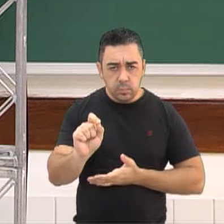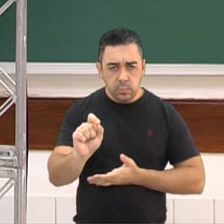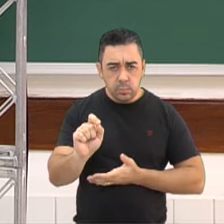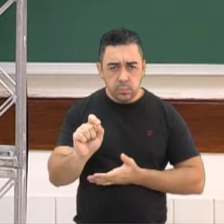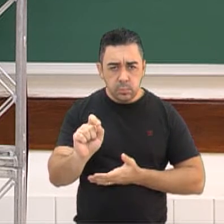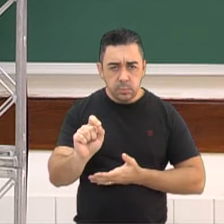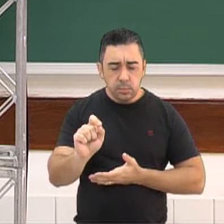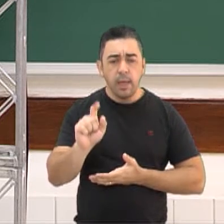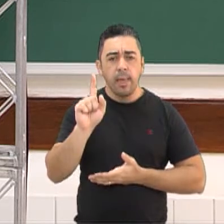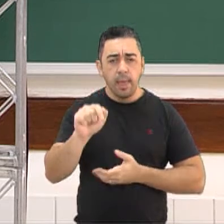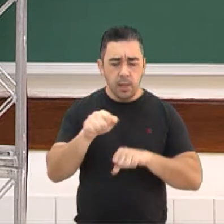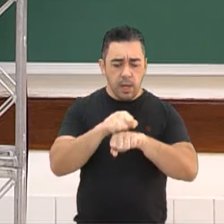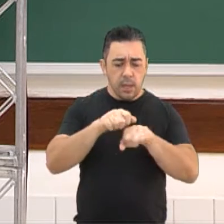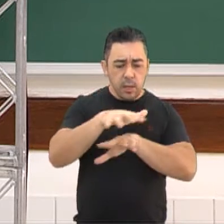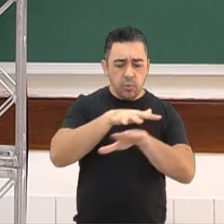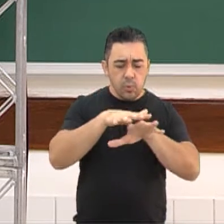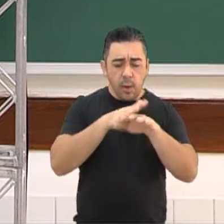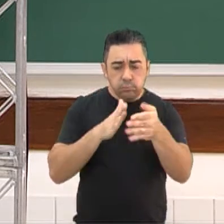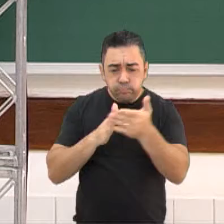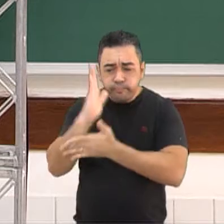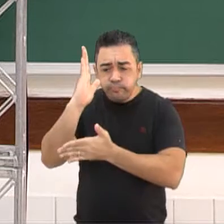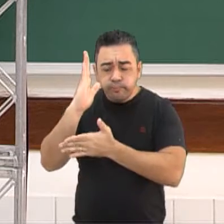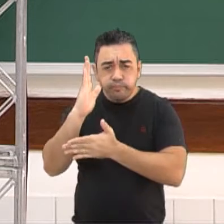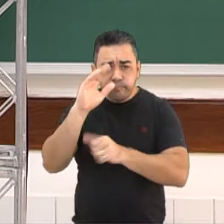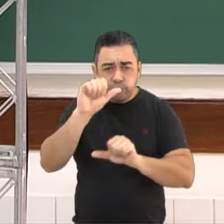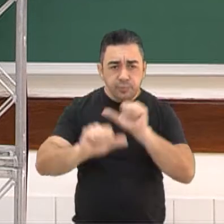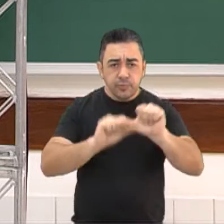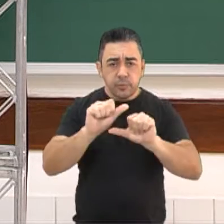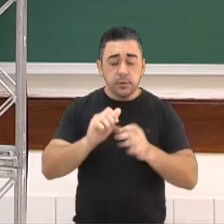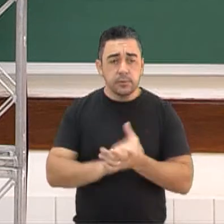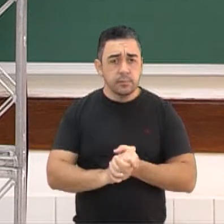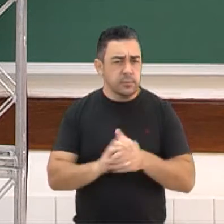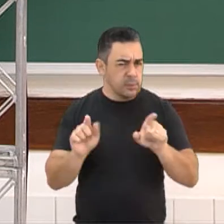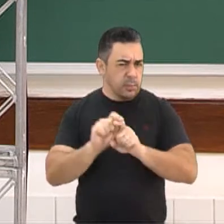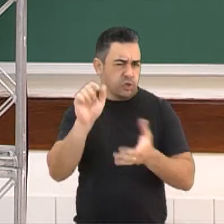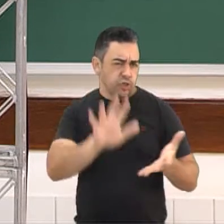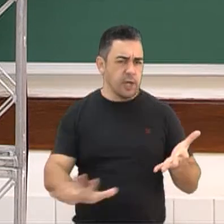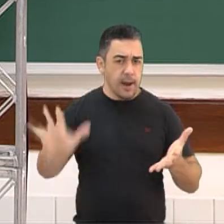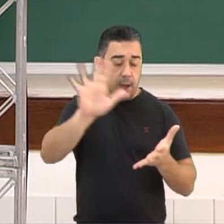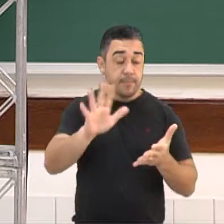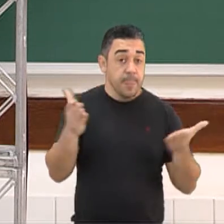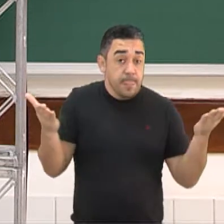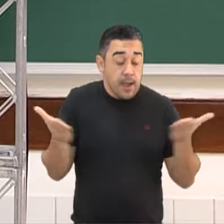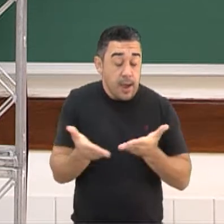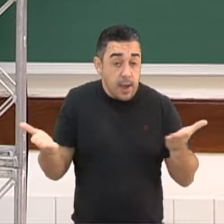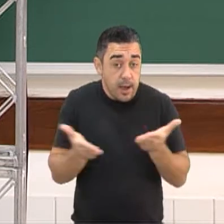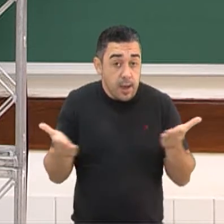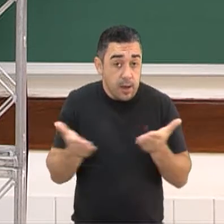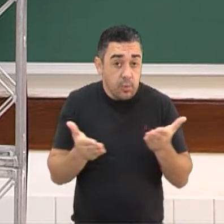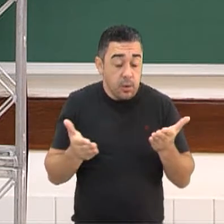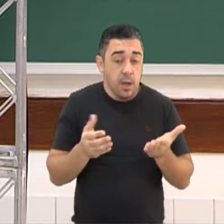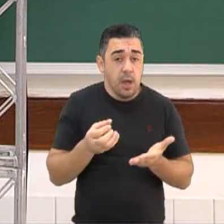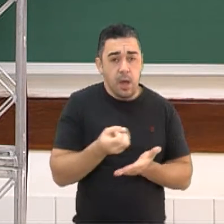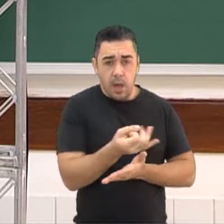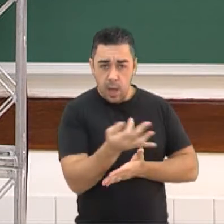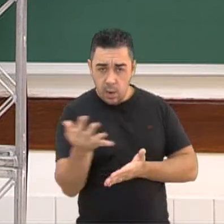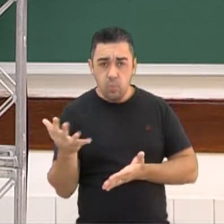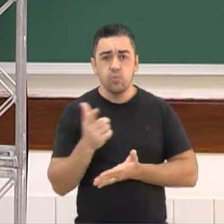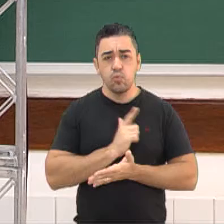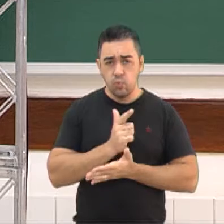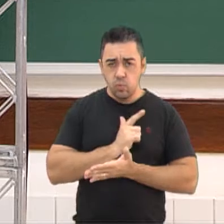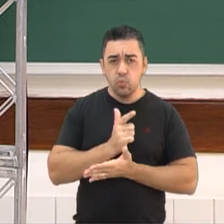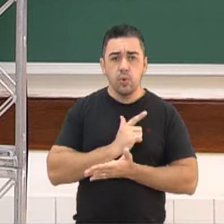são os ritos de passagem. Falamos dele de forma genérica. Agora vamos para alguns ritos de